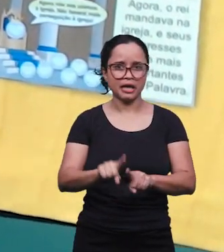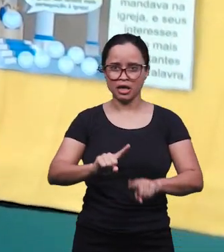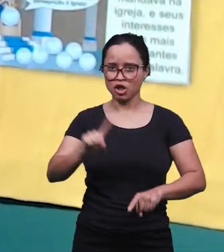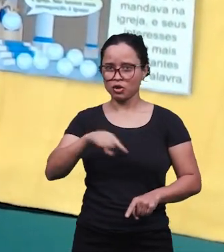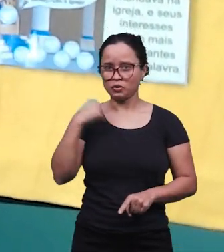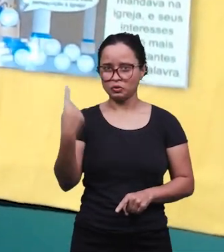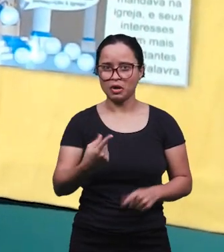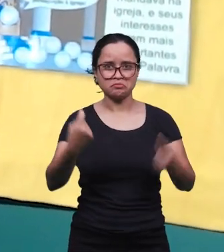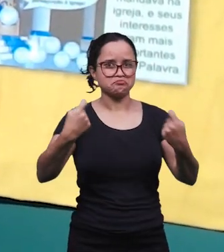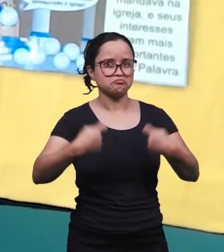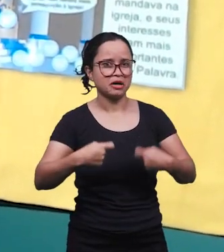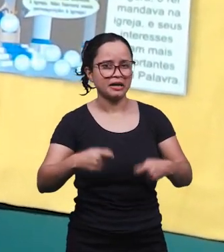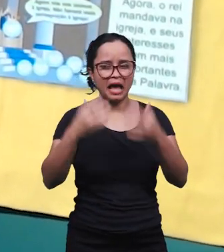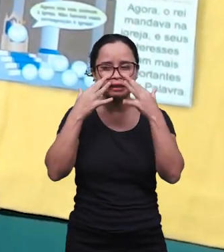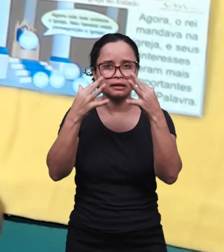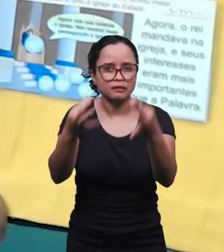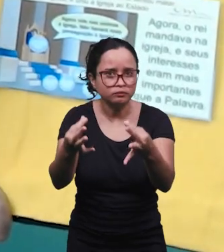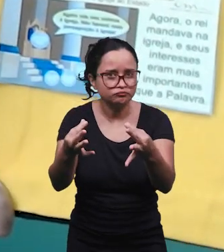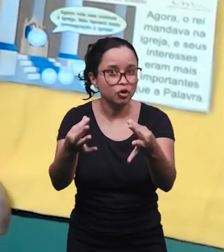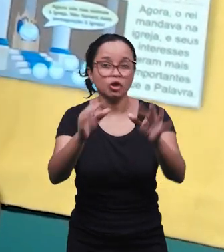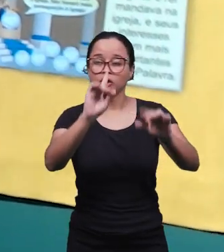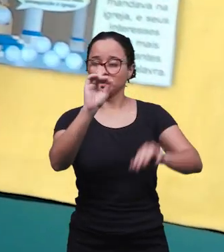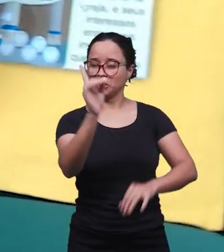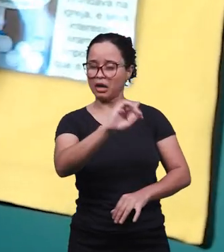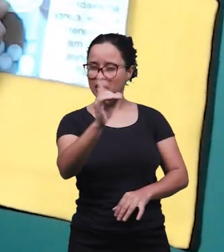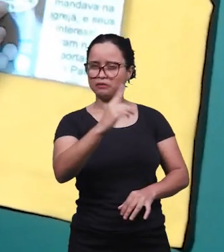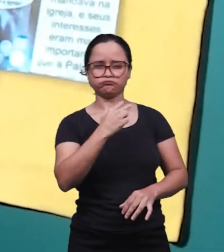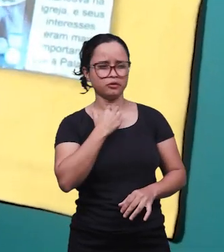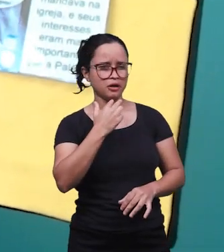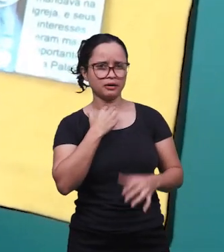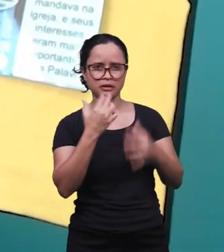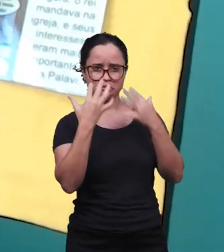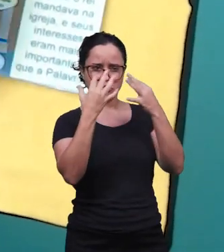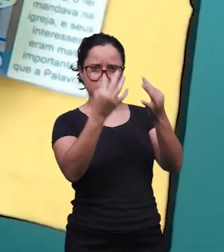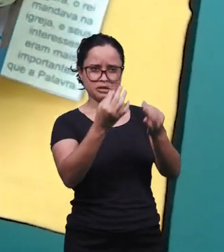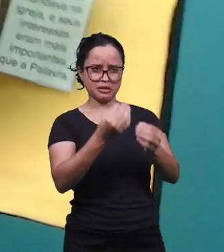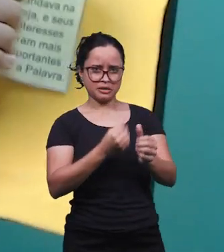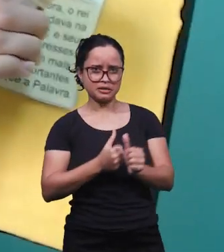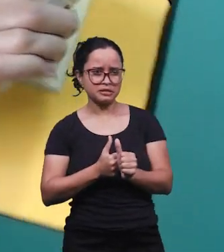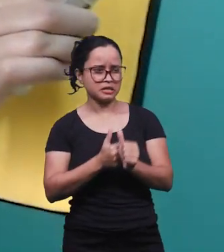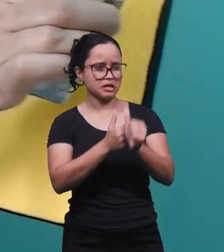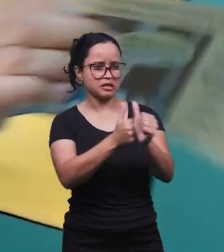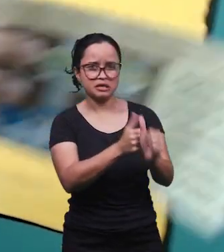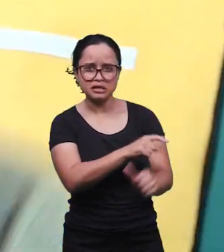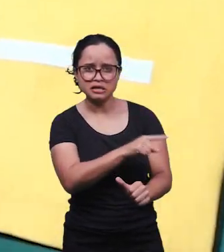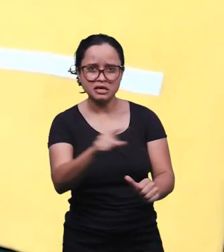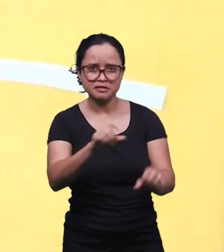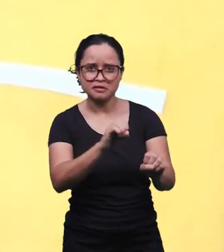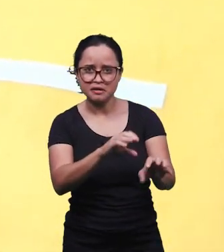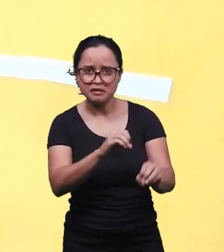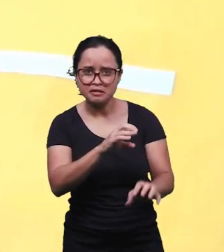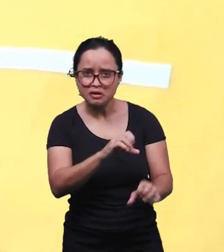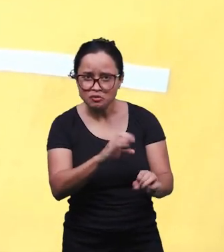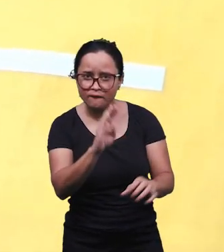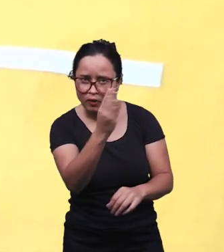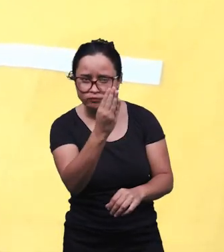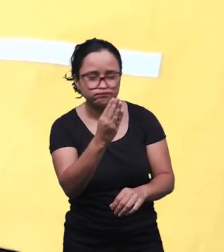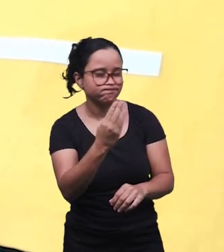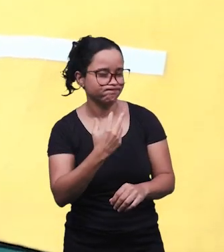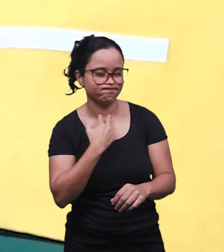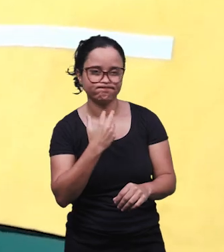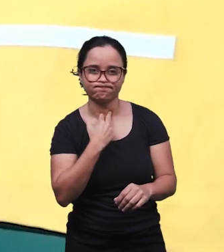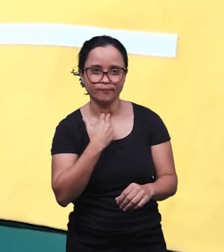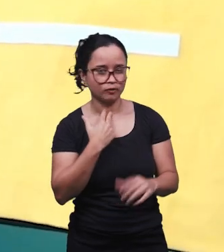nós não devemos ouvi-los, nós não podemos seguir estes